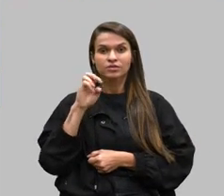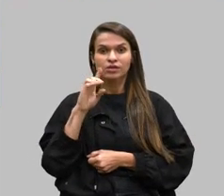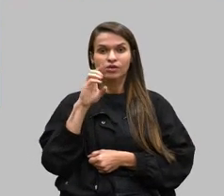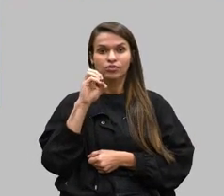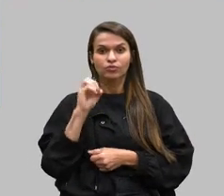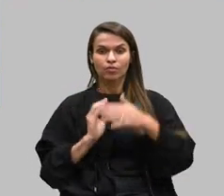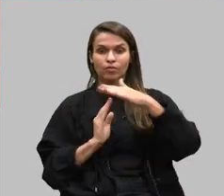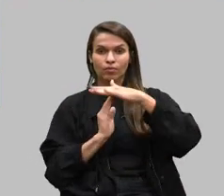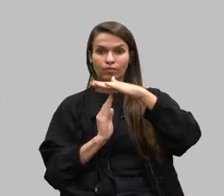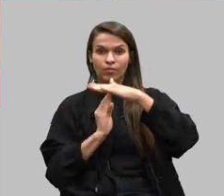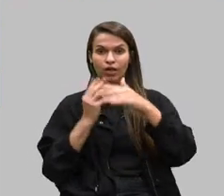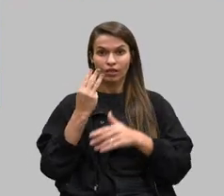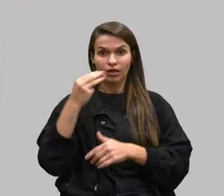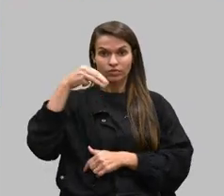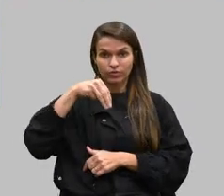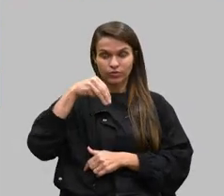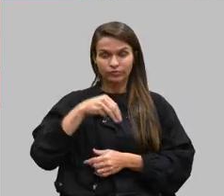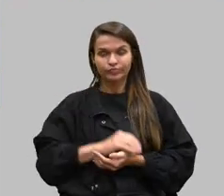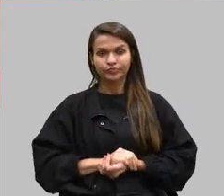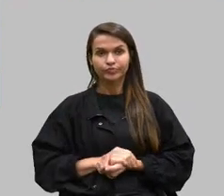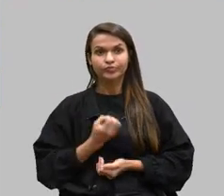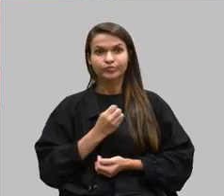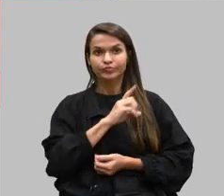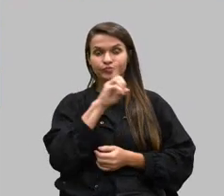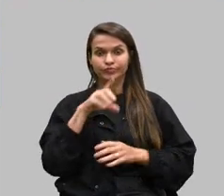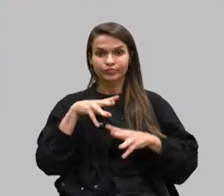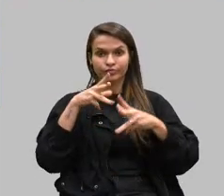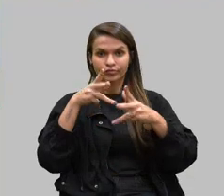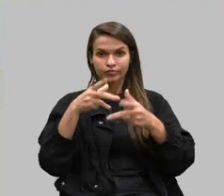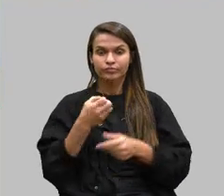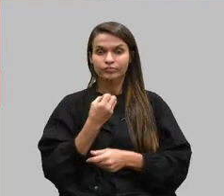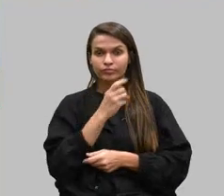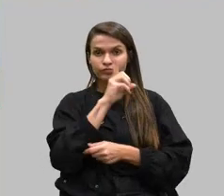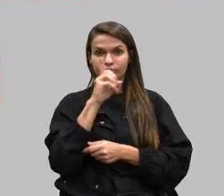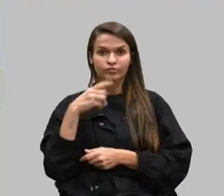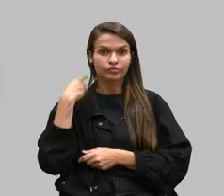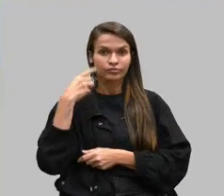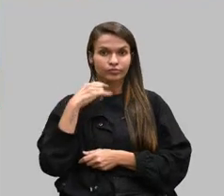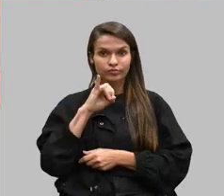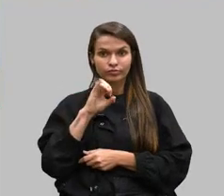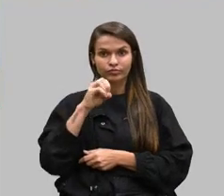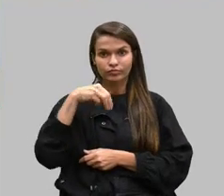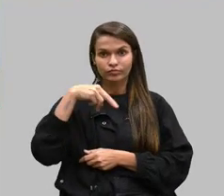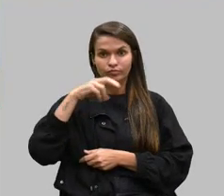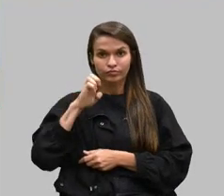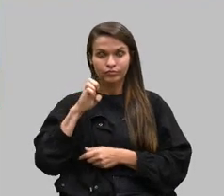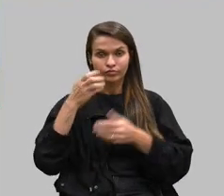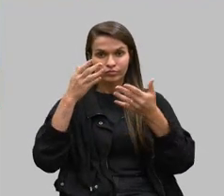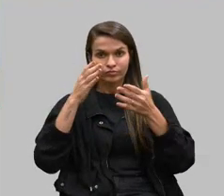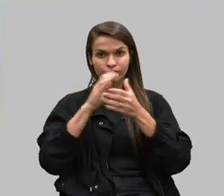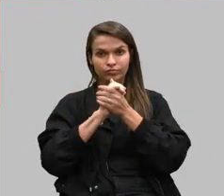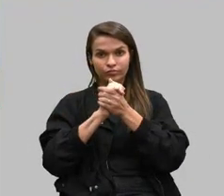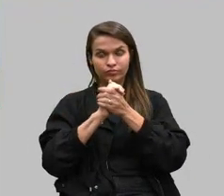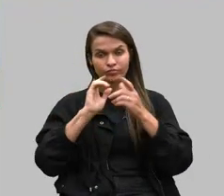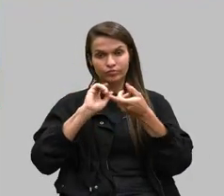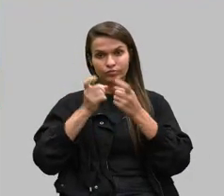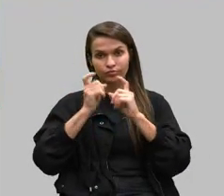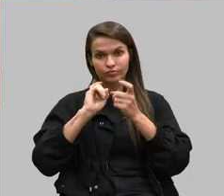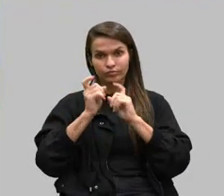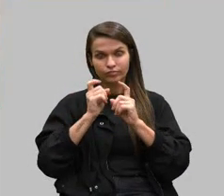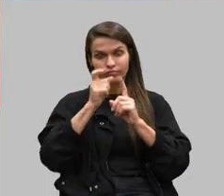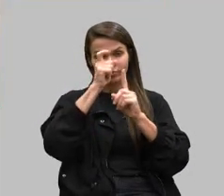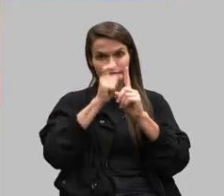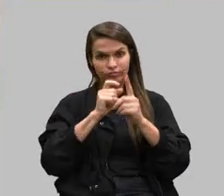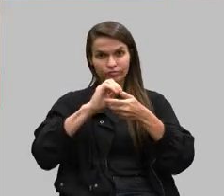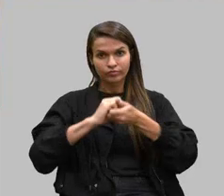minutos Bom dia a todos Bom dia Deputado ion e parabenizar pela reunião e na sua pessoa